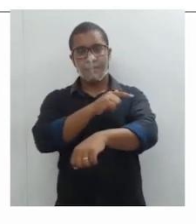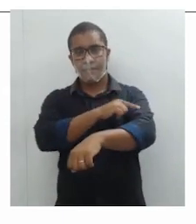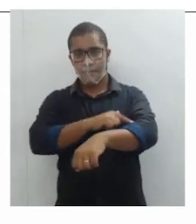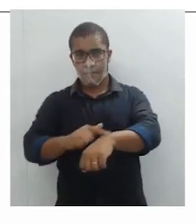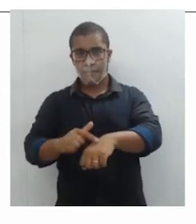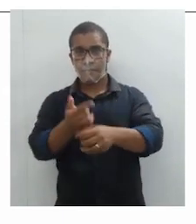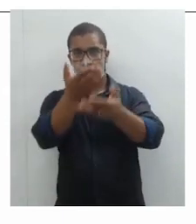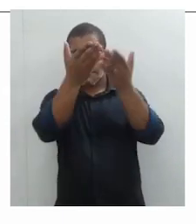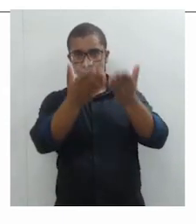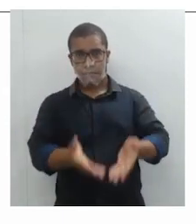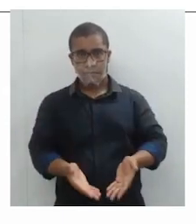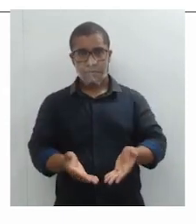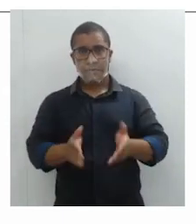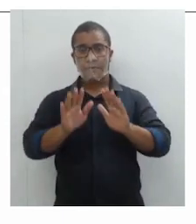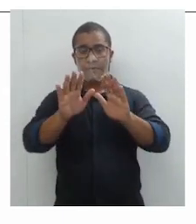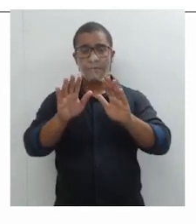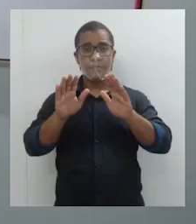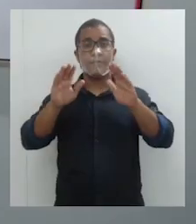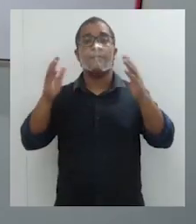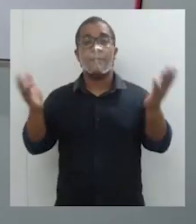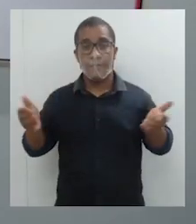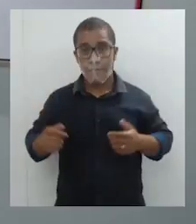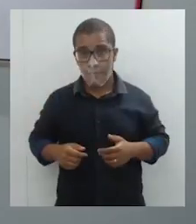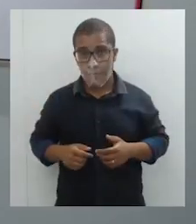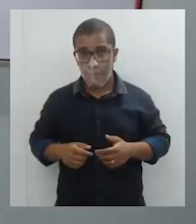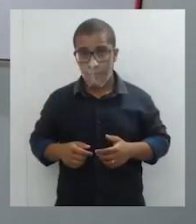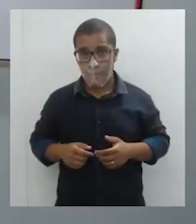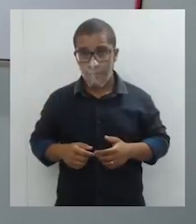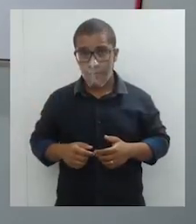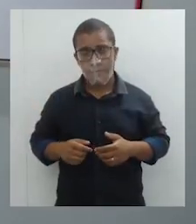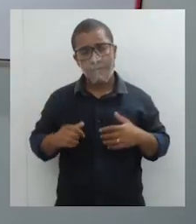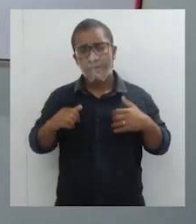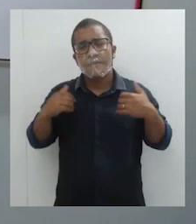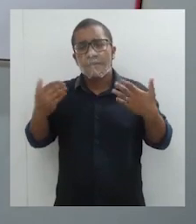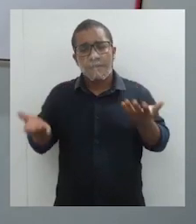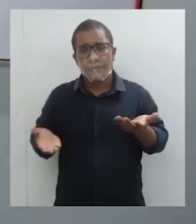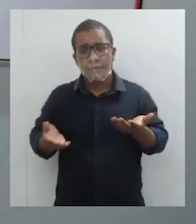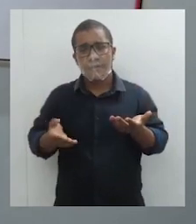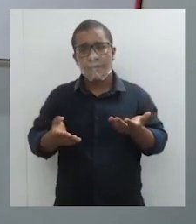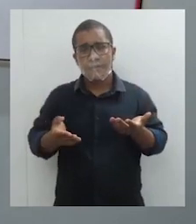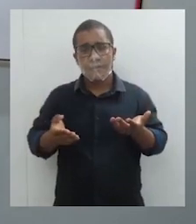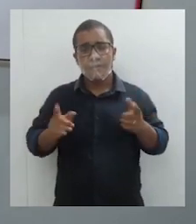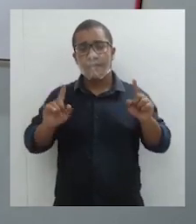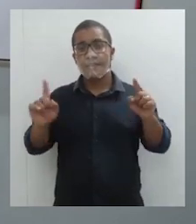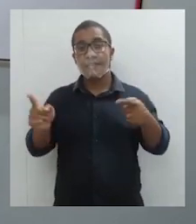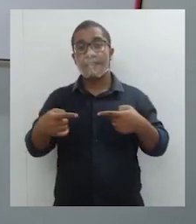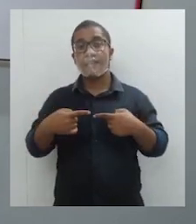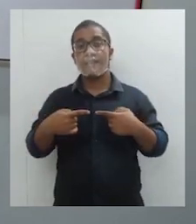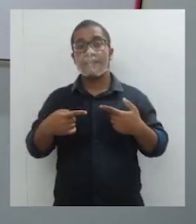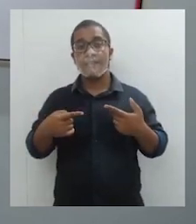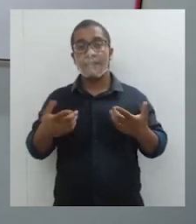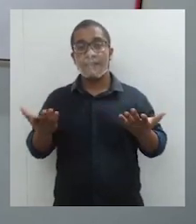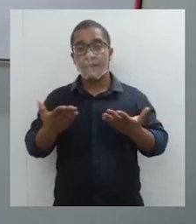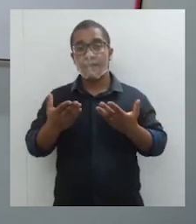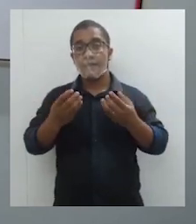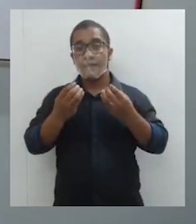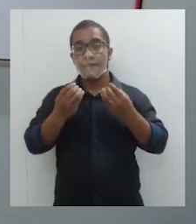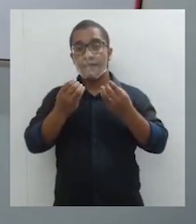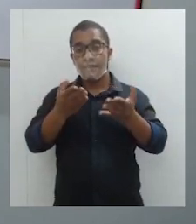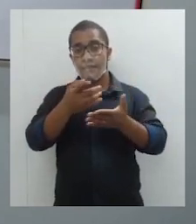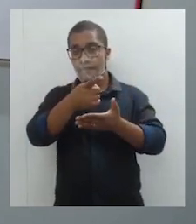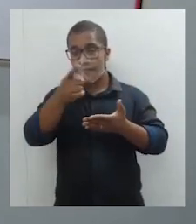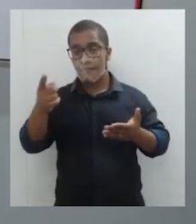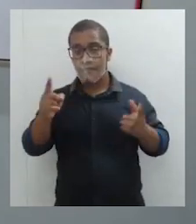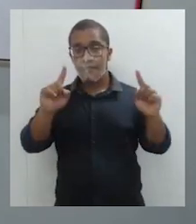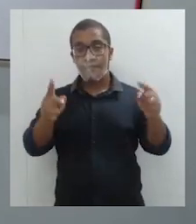e qual será cortando aqui para mim qual será o desafio que deixo para